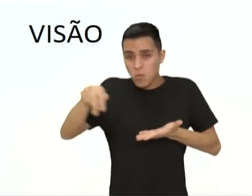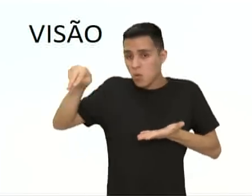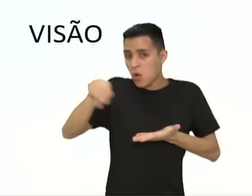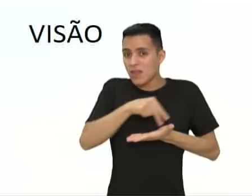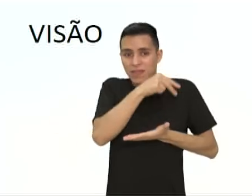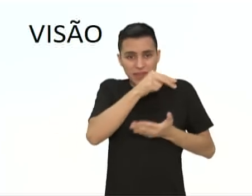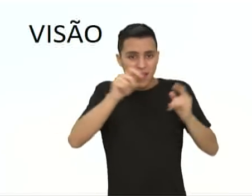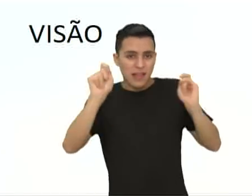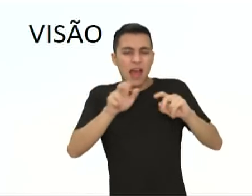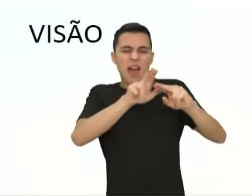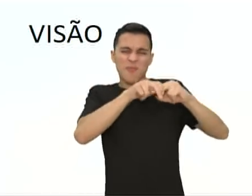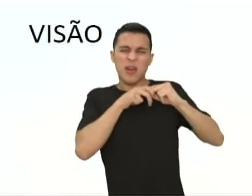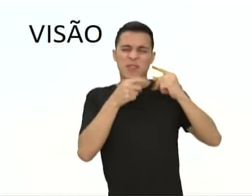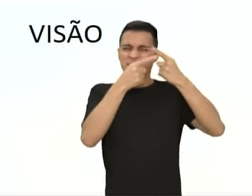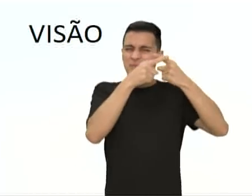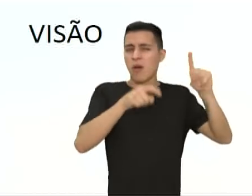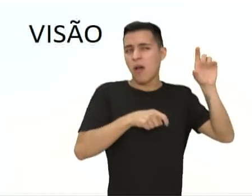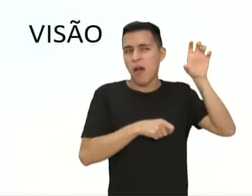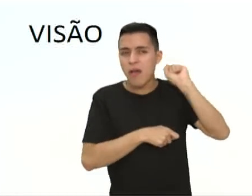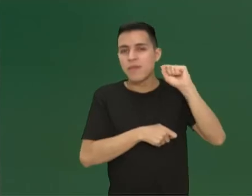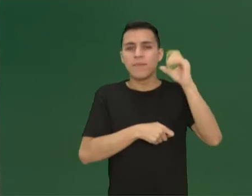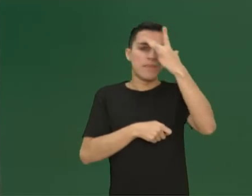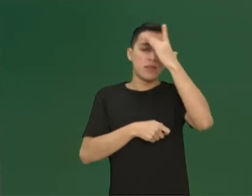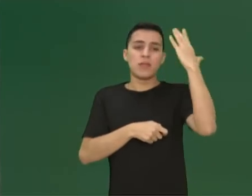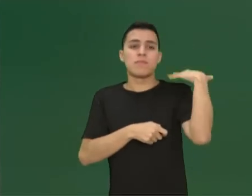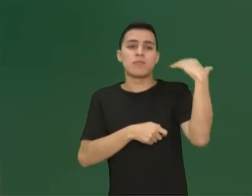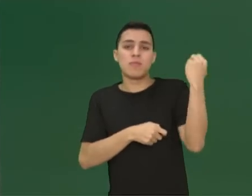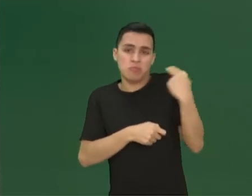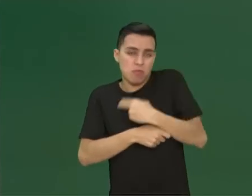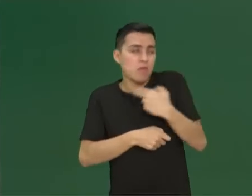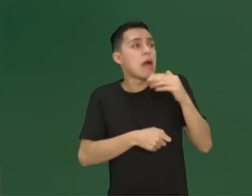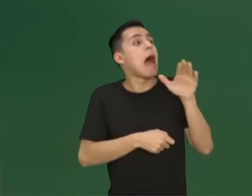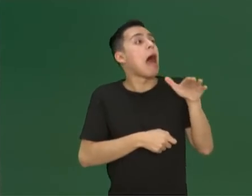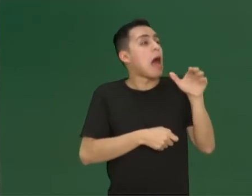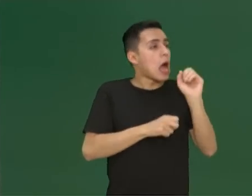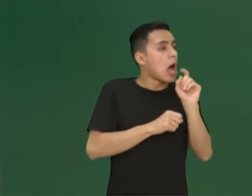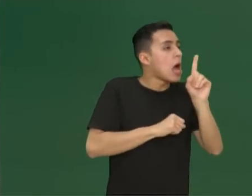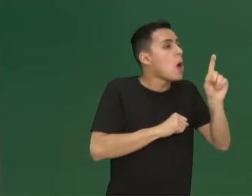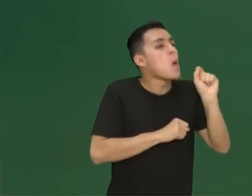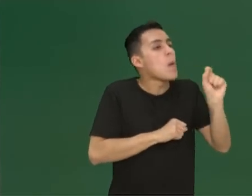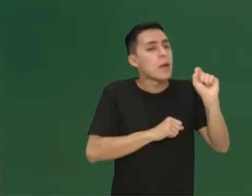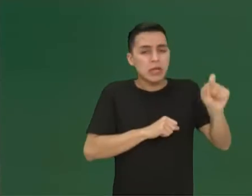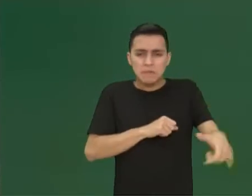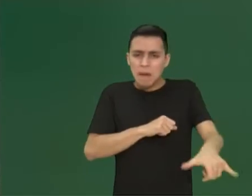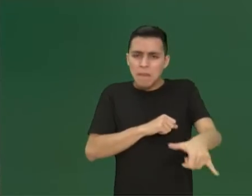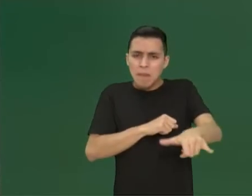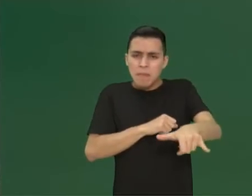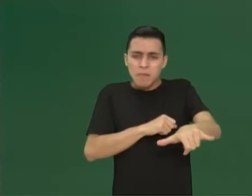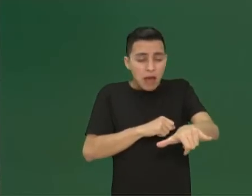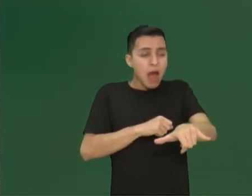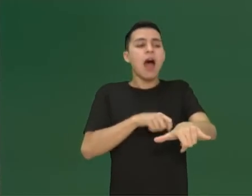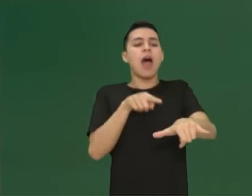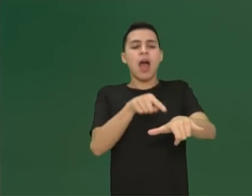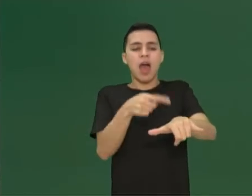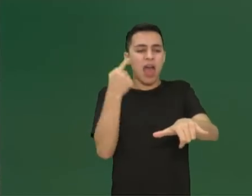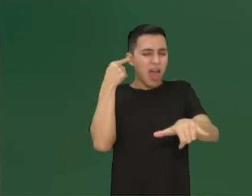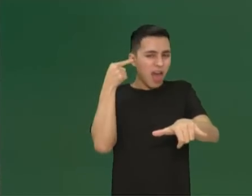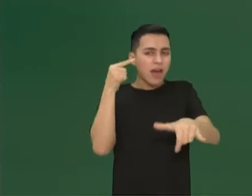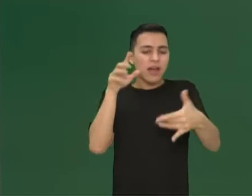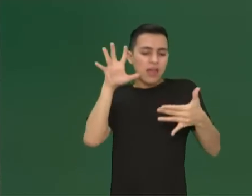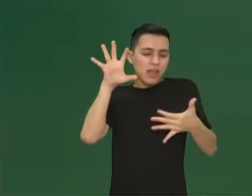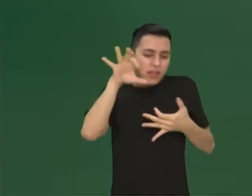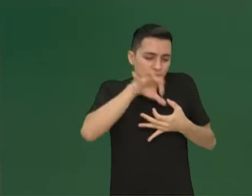dançar. Alguém me chamando, Fabiano, opa, só um minutinho que eu vou atender a pessoa. O telefone tocando. Então, eu respondo a